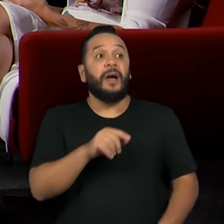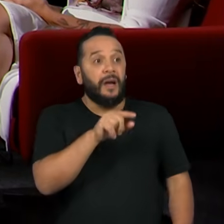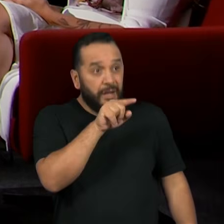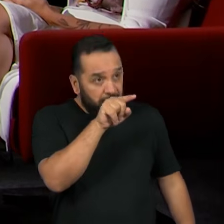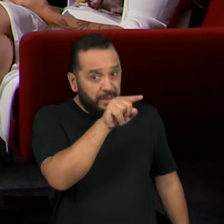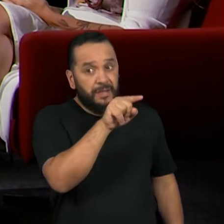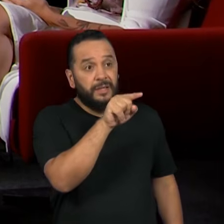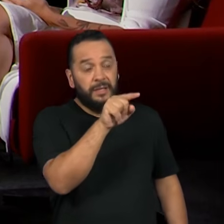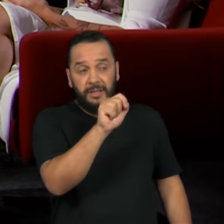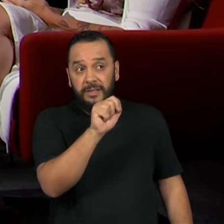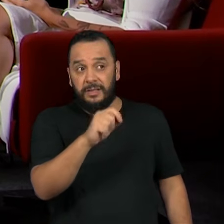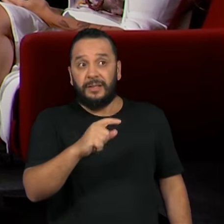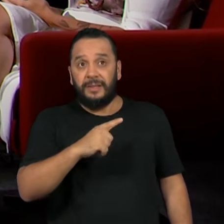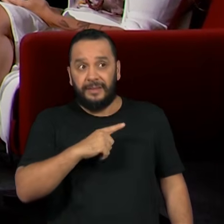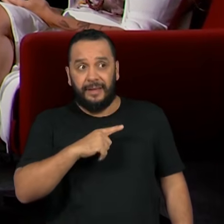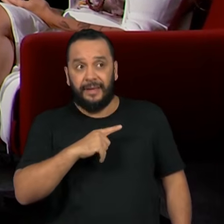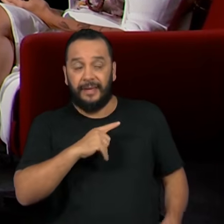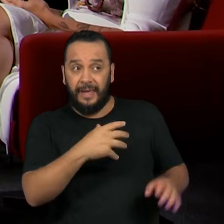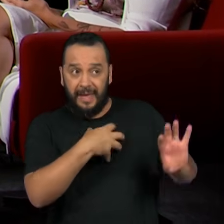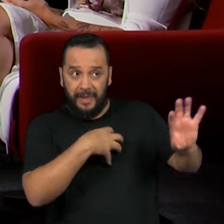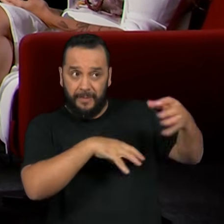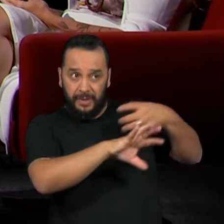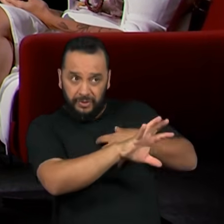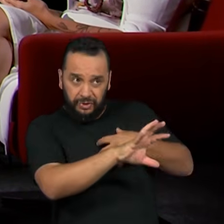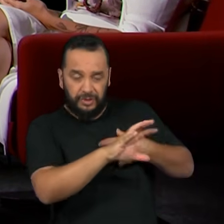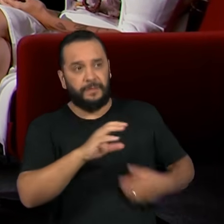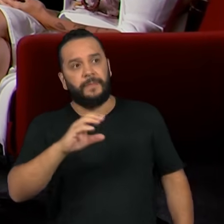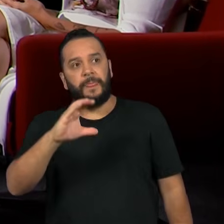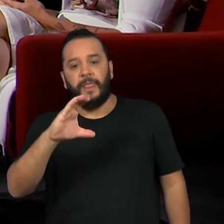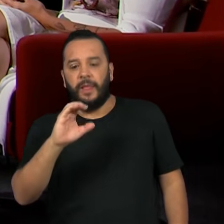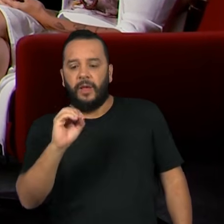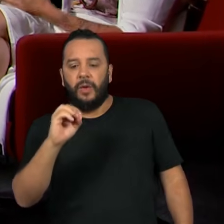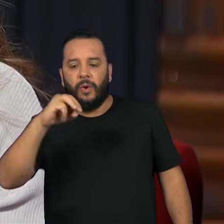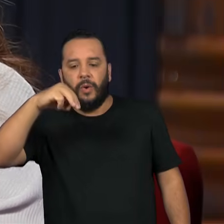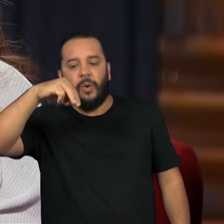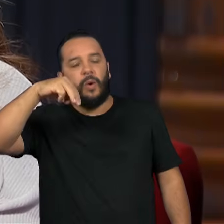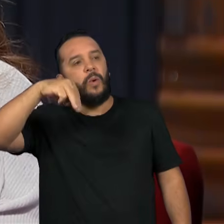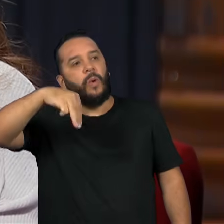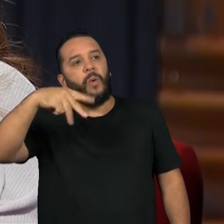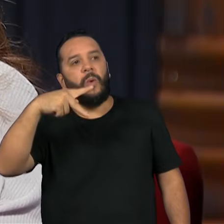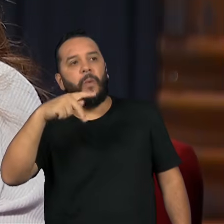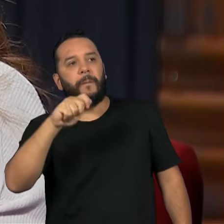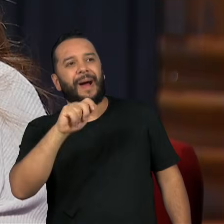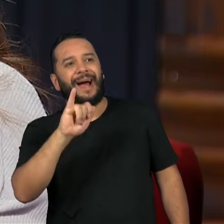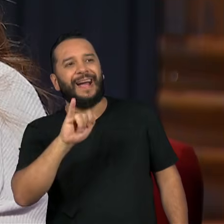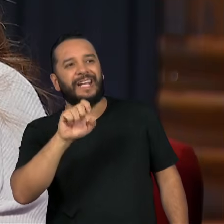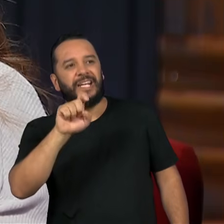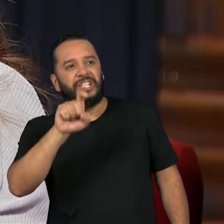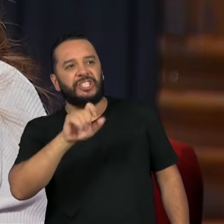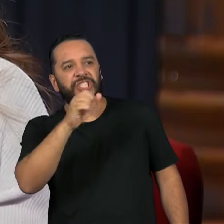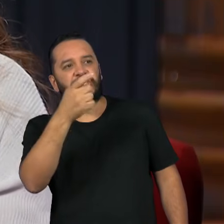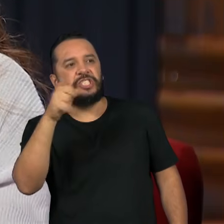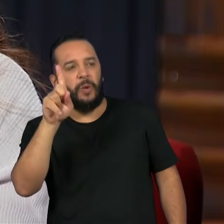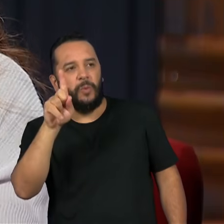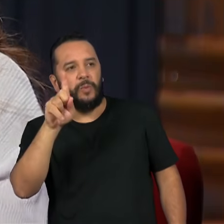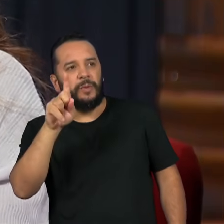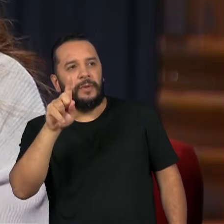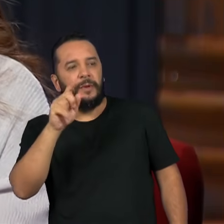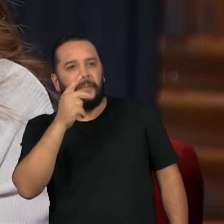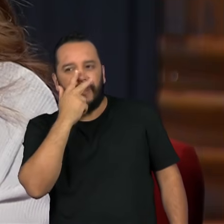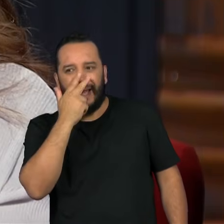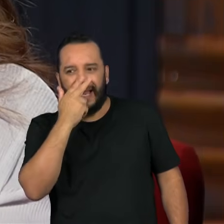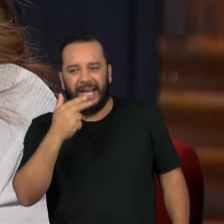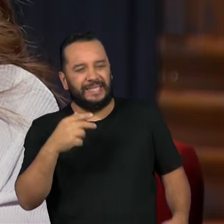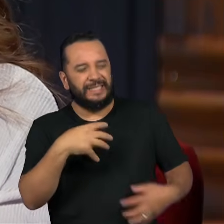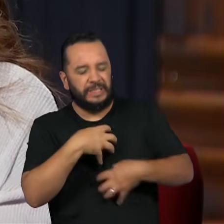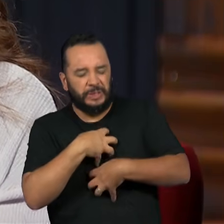fala, a diferença entre ter empatia e compaixão. Qual que é? Empatia é quando você se